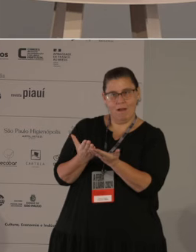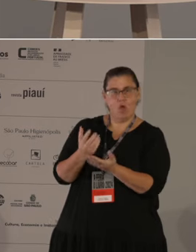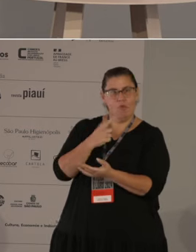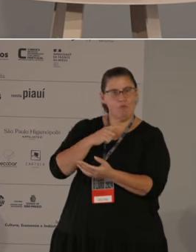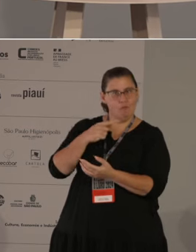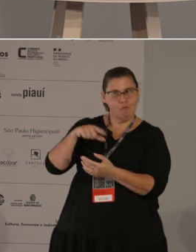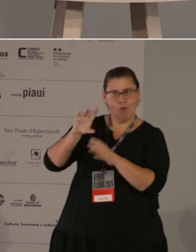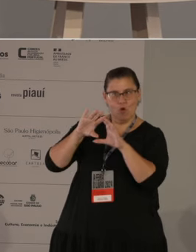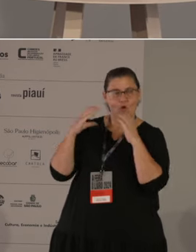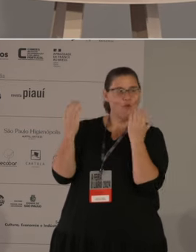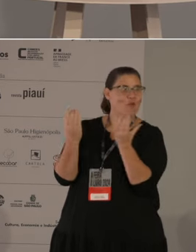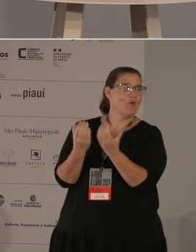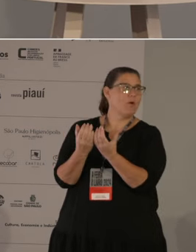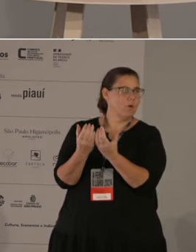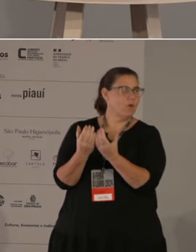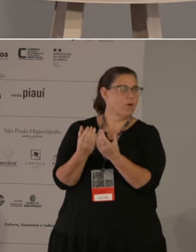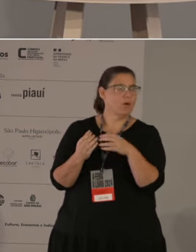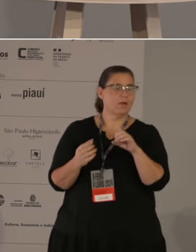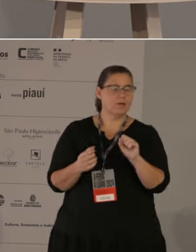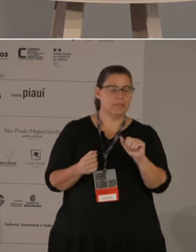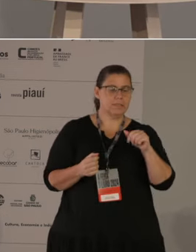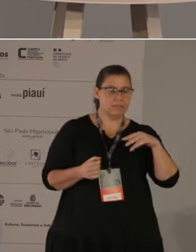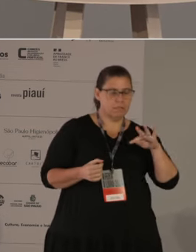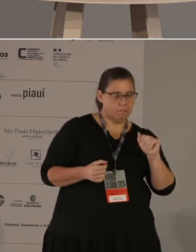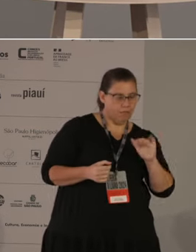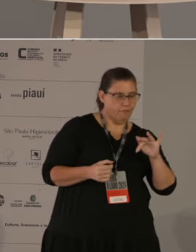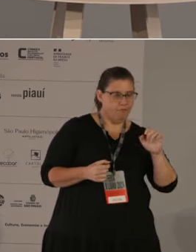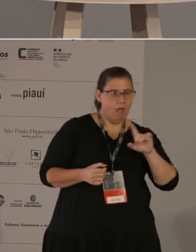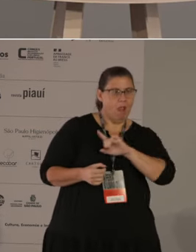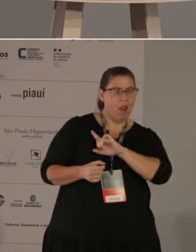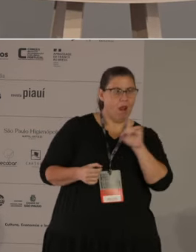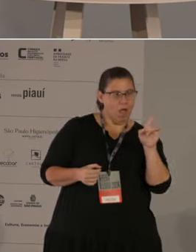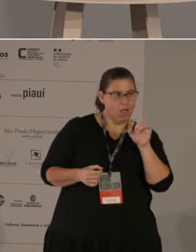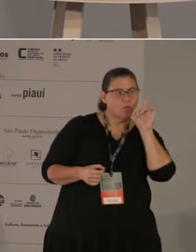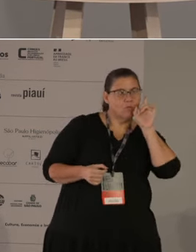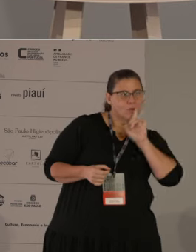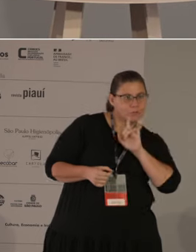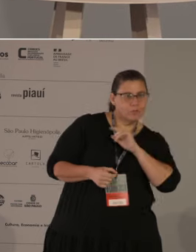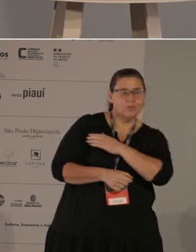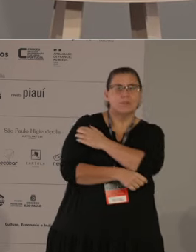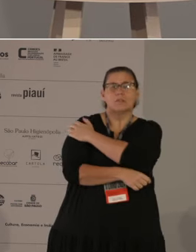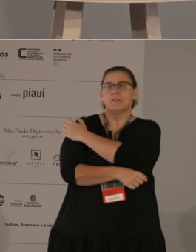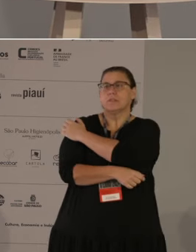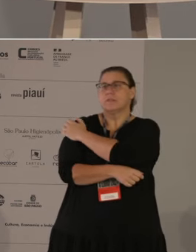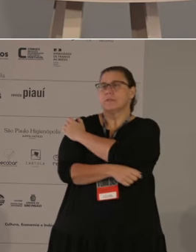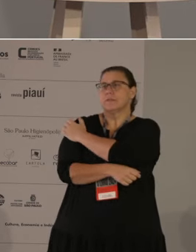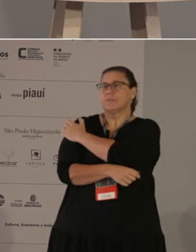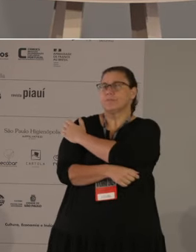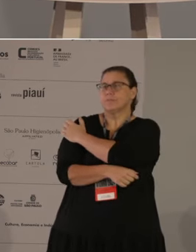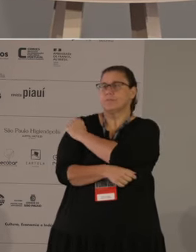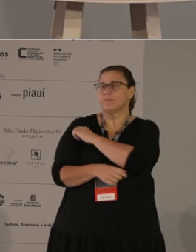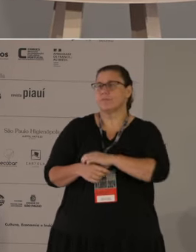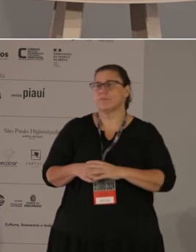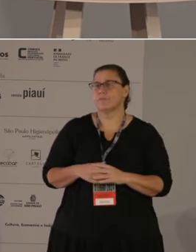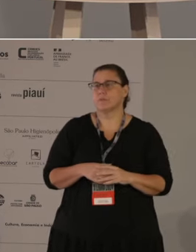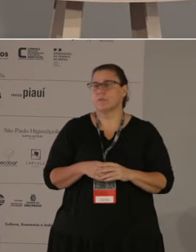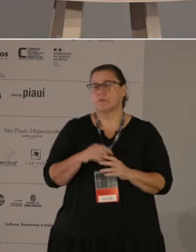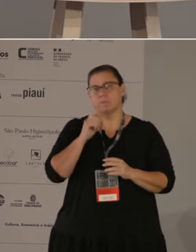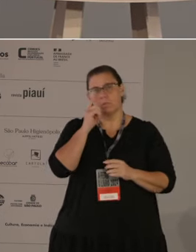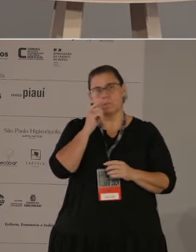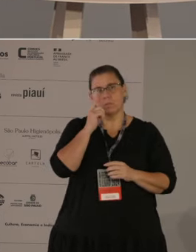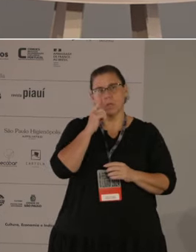sobre ocupação humana nas Américas, em Santa Fé, nos Estados Unidos. E aí o Boedá, que é o chefe atual, né, da missão franco-brasileira,